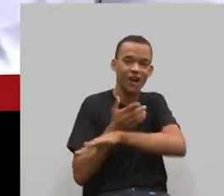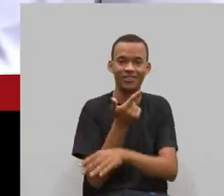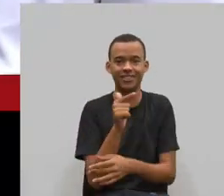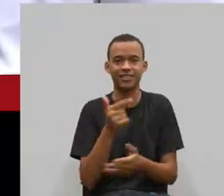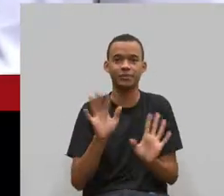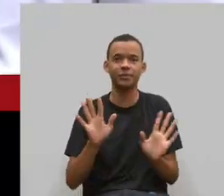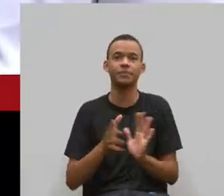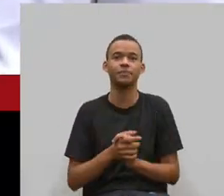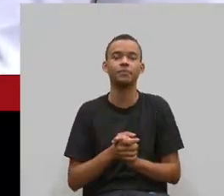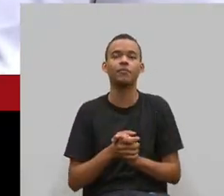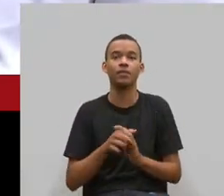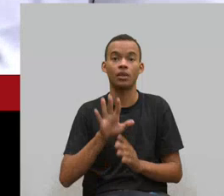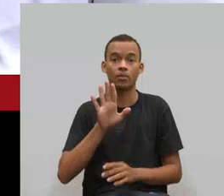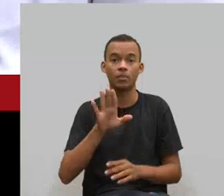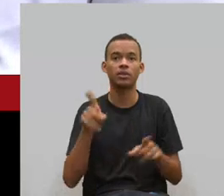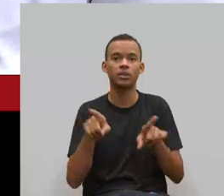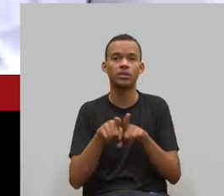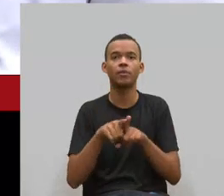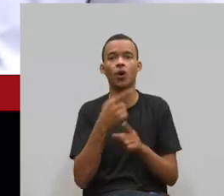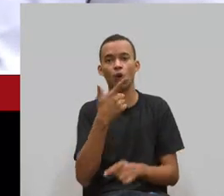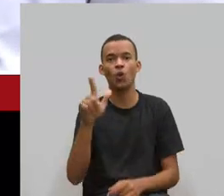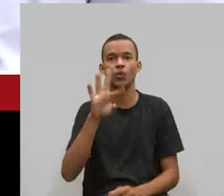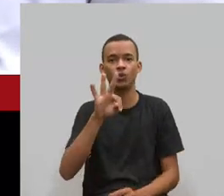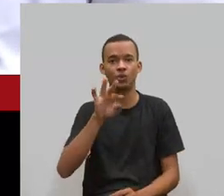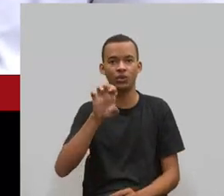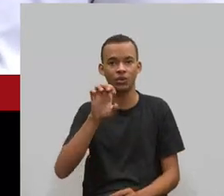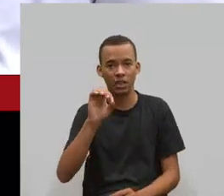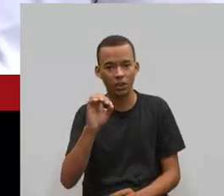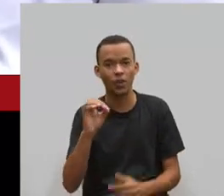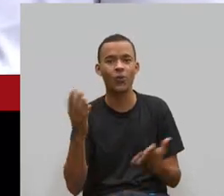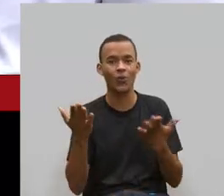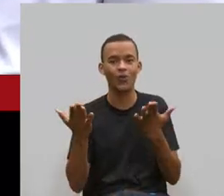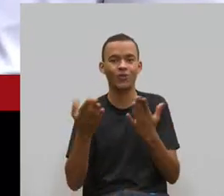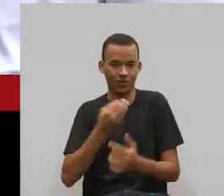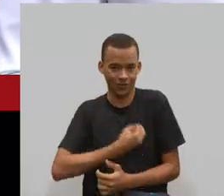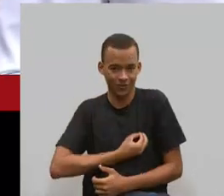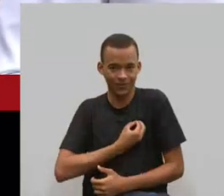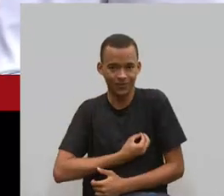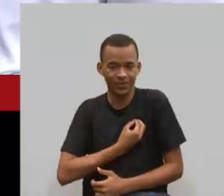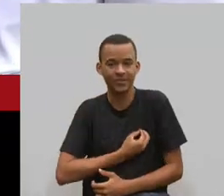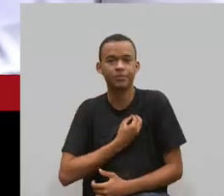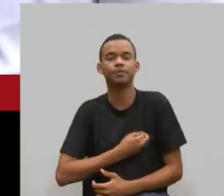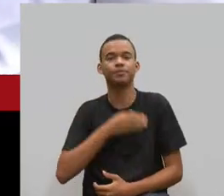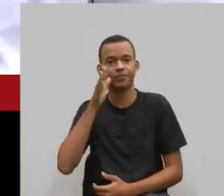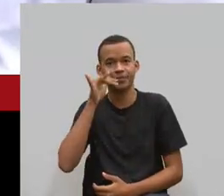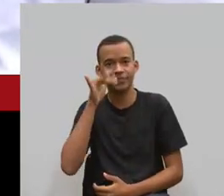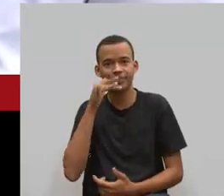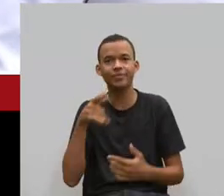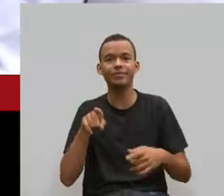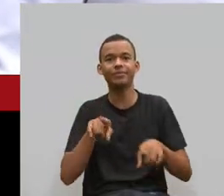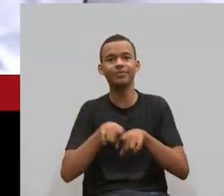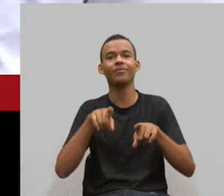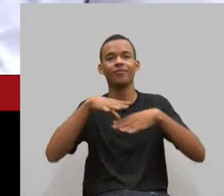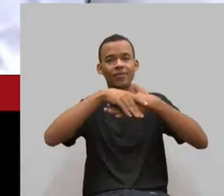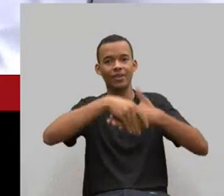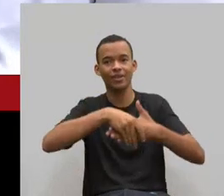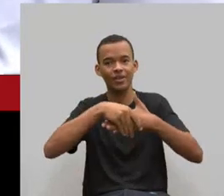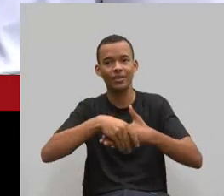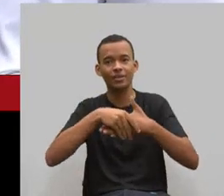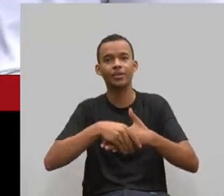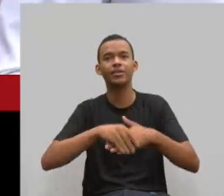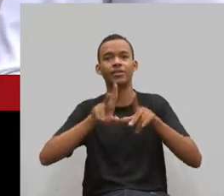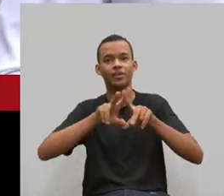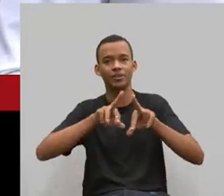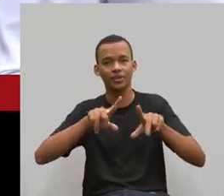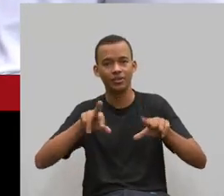o t que é ex atleta aí que tá aqui nessa tarde prestigiando essa audiência cumprimentar os queridos amigos Vereador Roberto